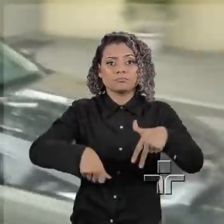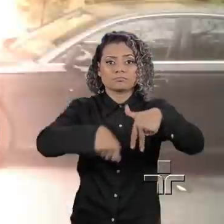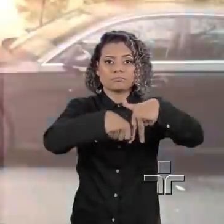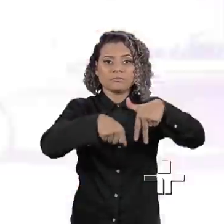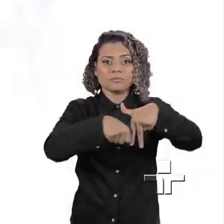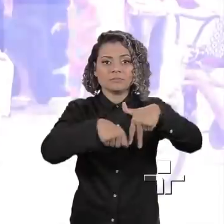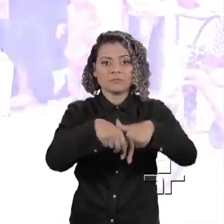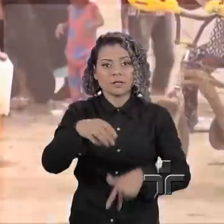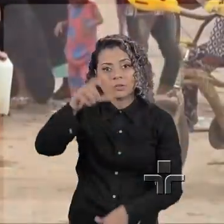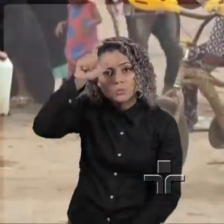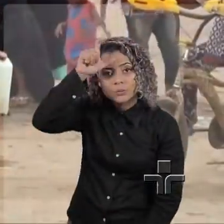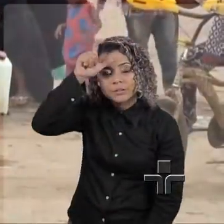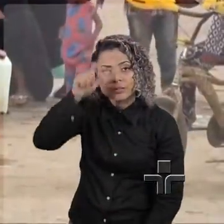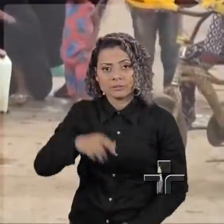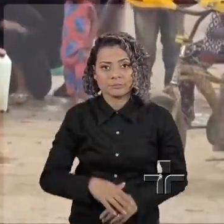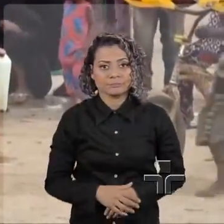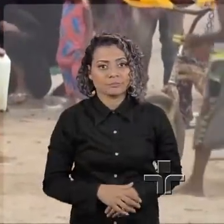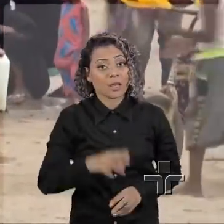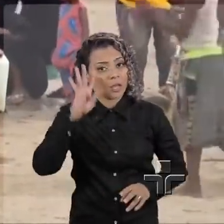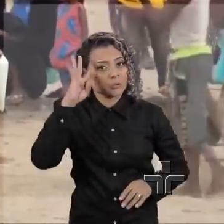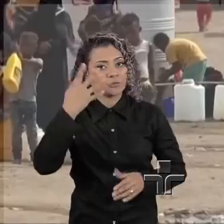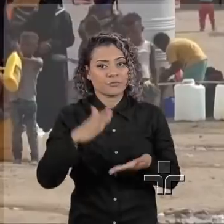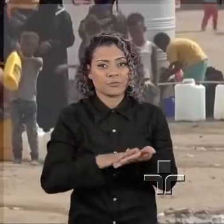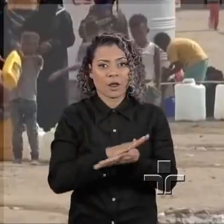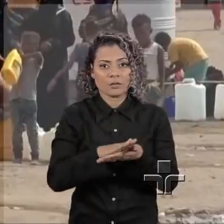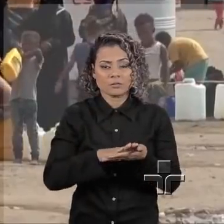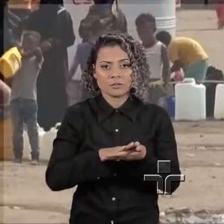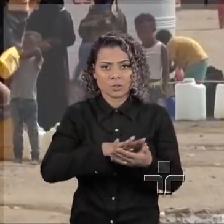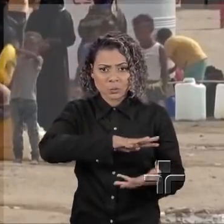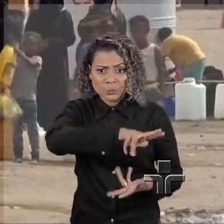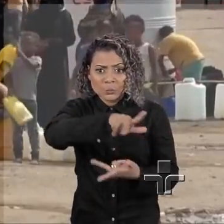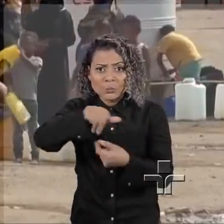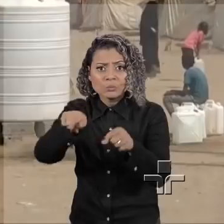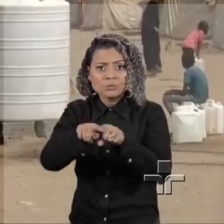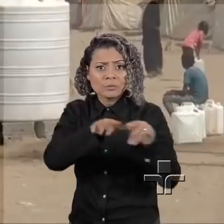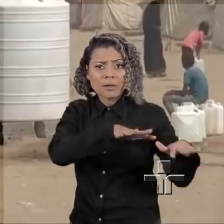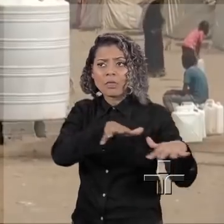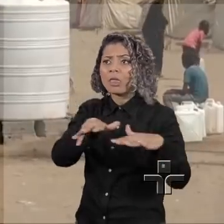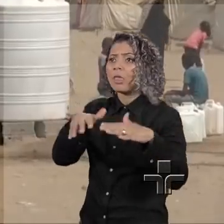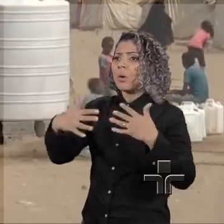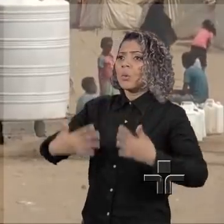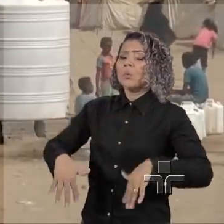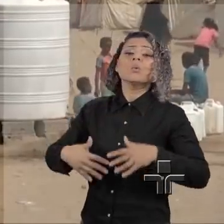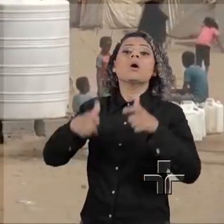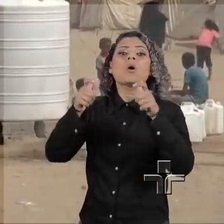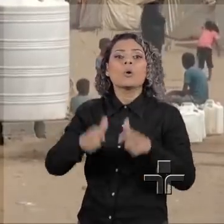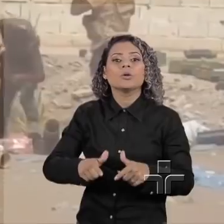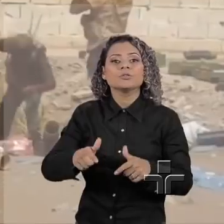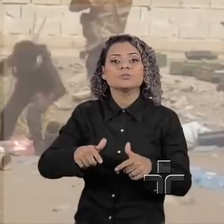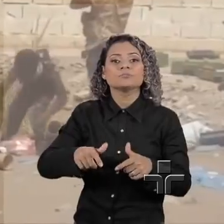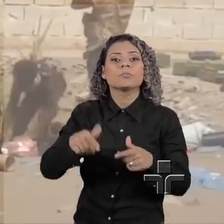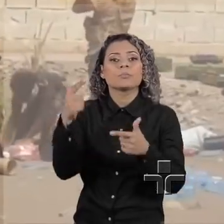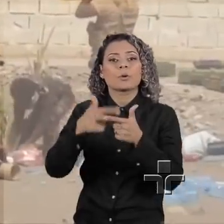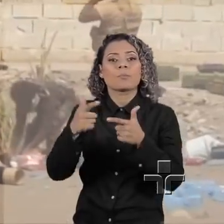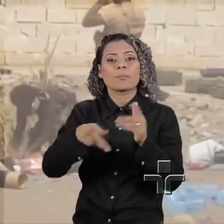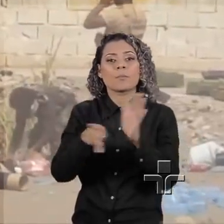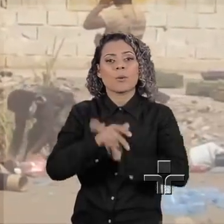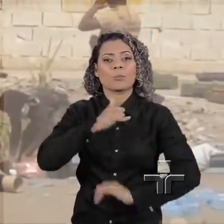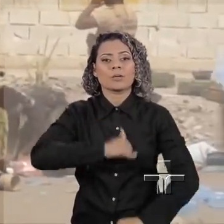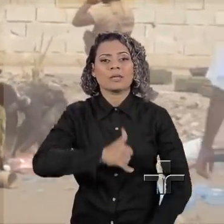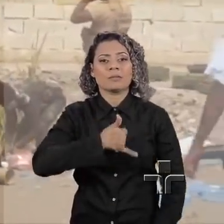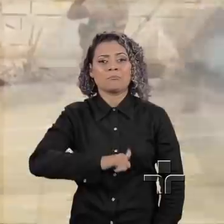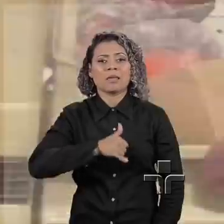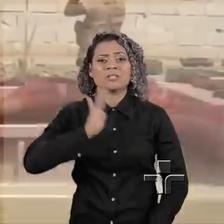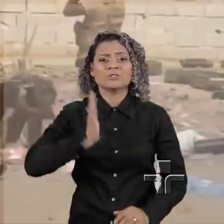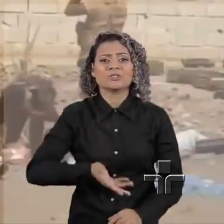resposta. O mundo também espera uma resposta para a pior crise humanitária da atualidade. No Iêmen, a guerra que